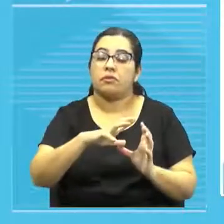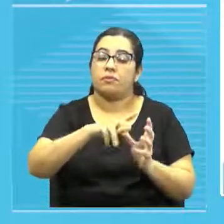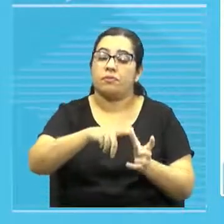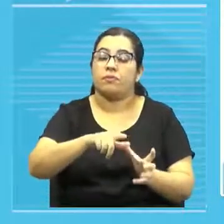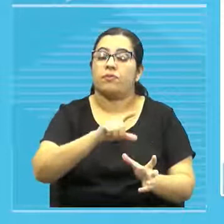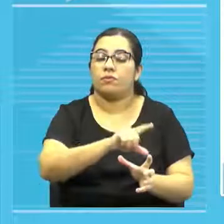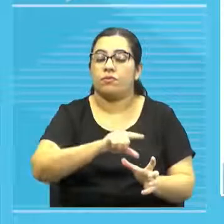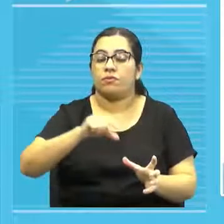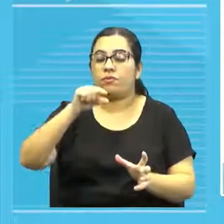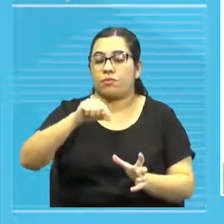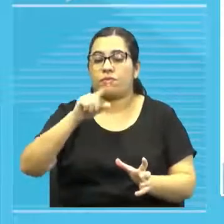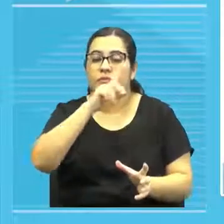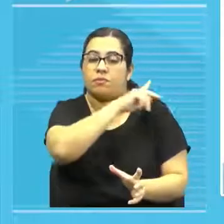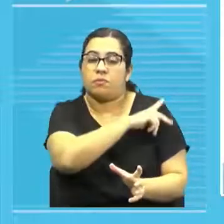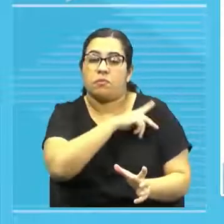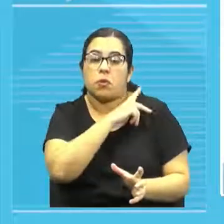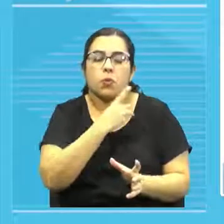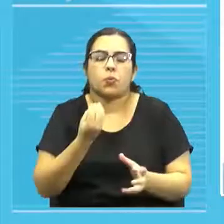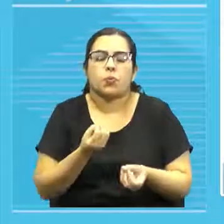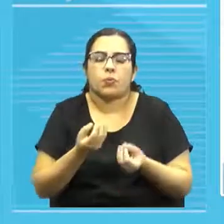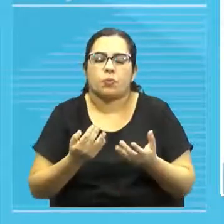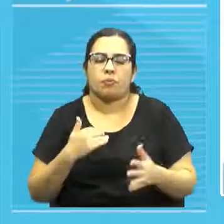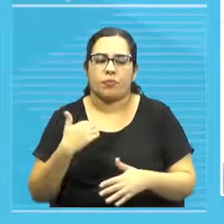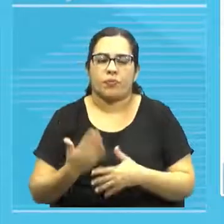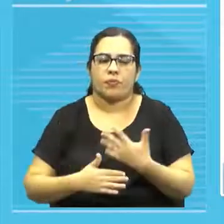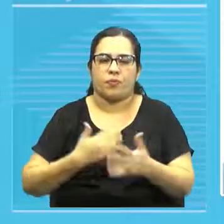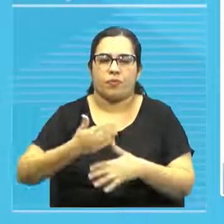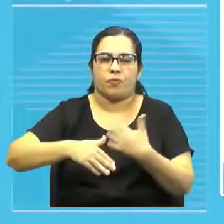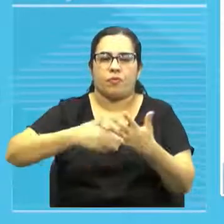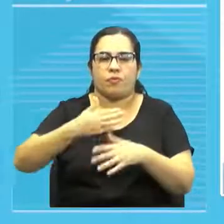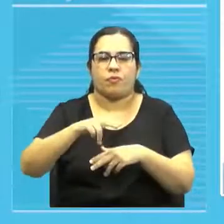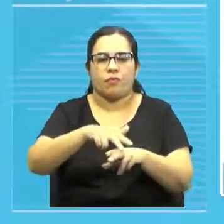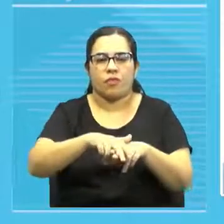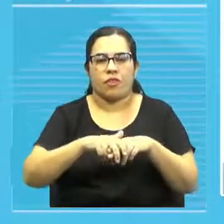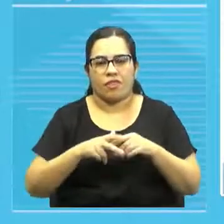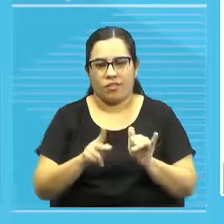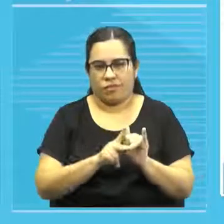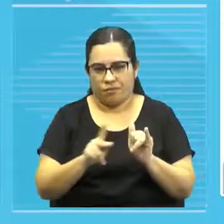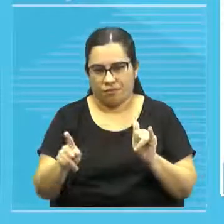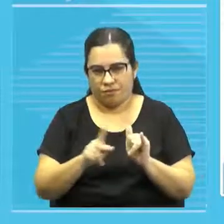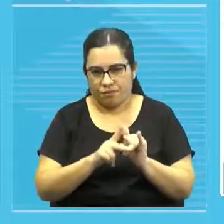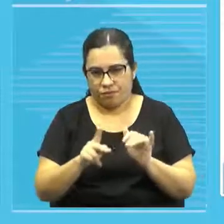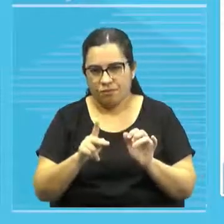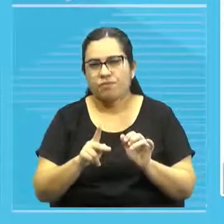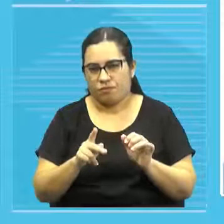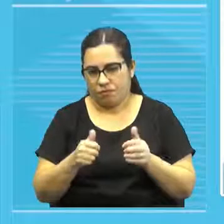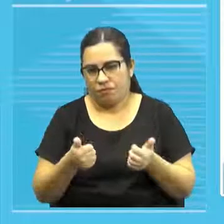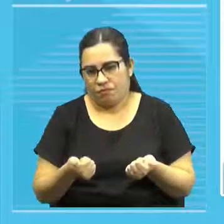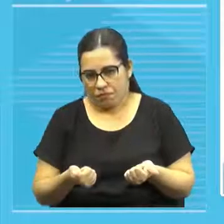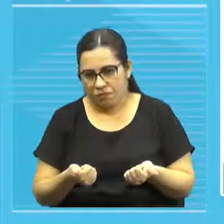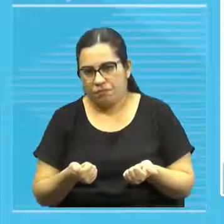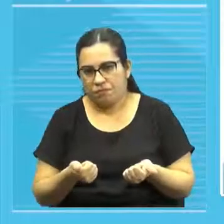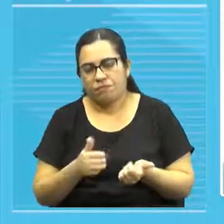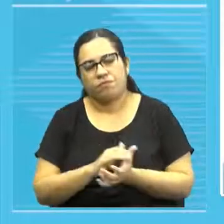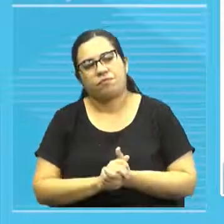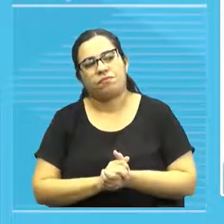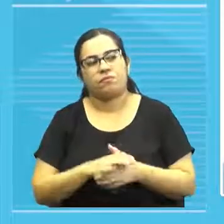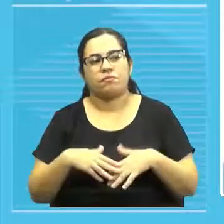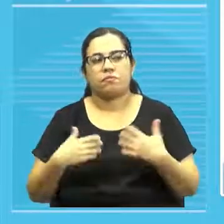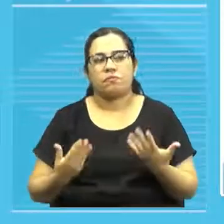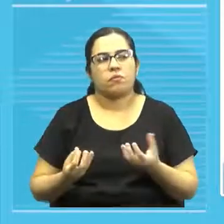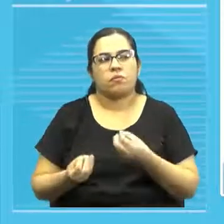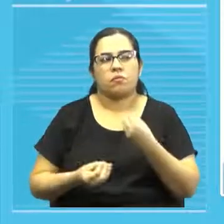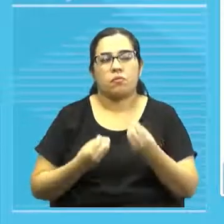no avanço da educação por mediação tecnológica o que é que a gente vai da